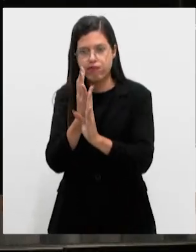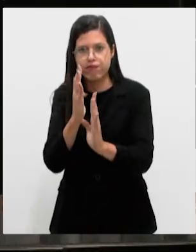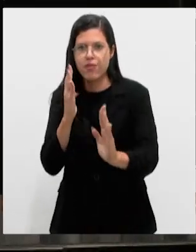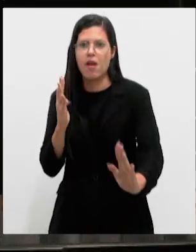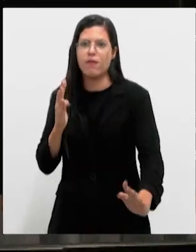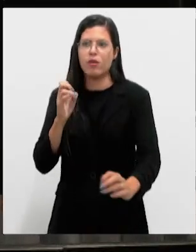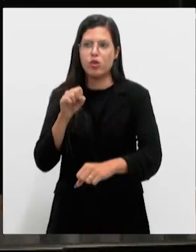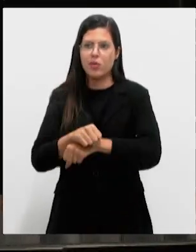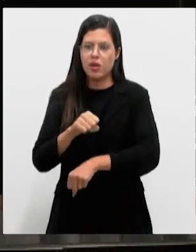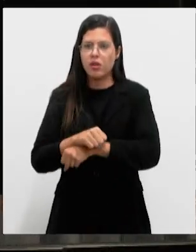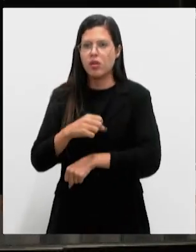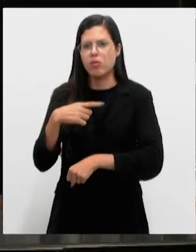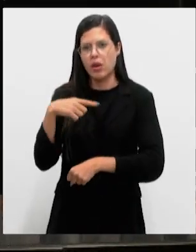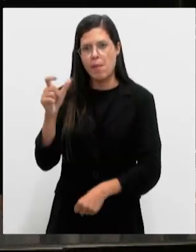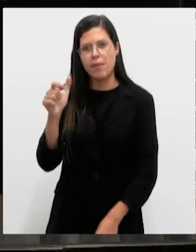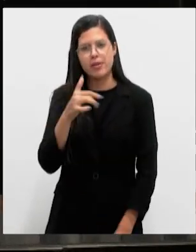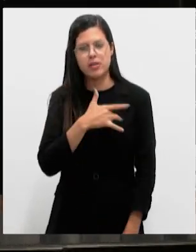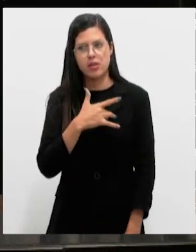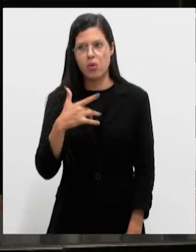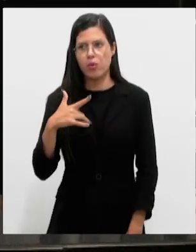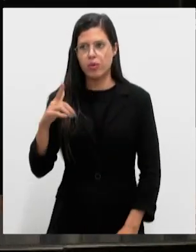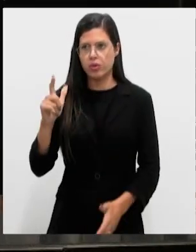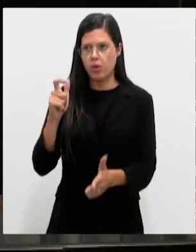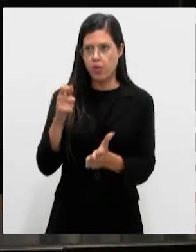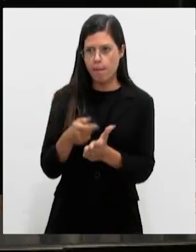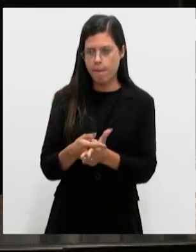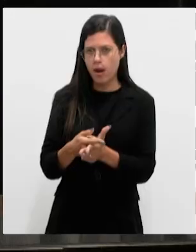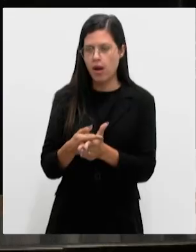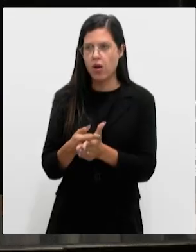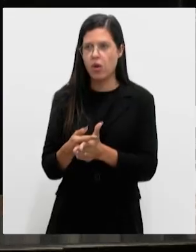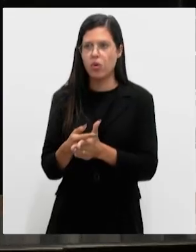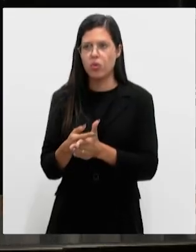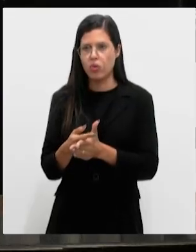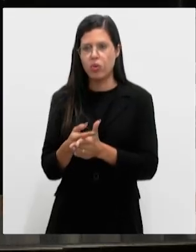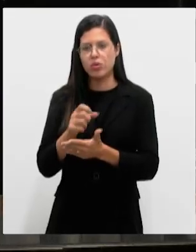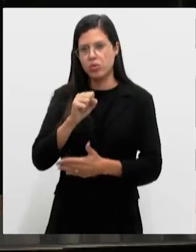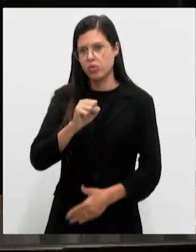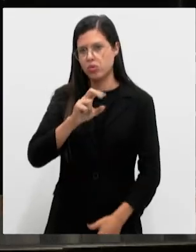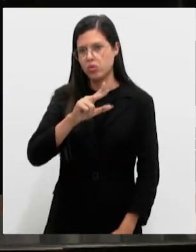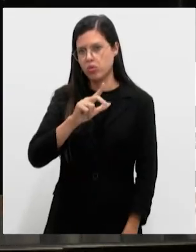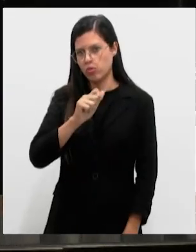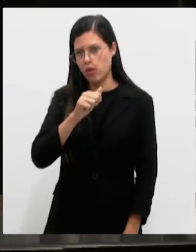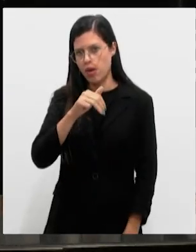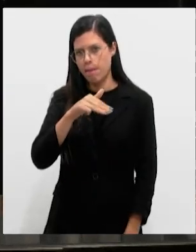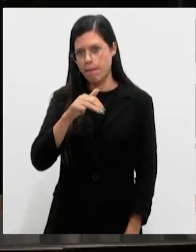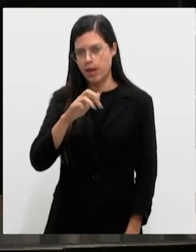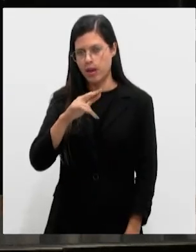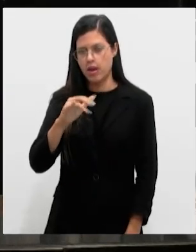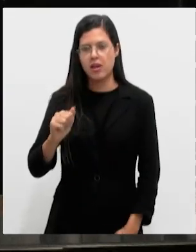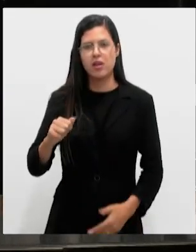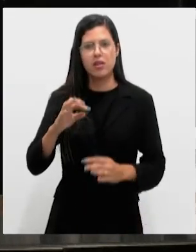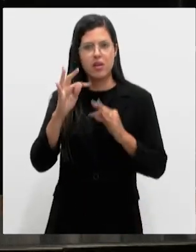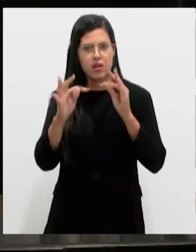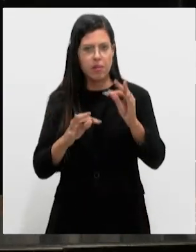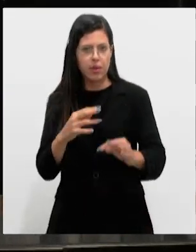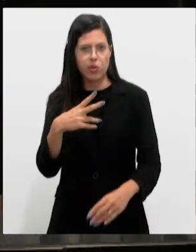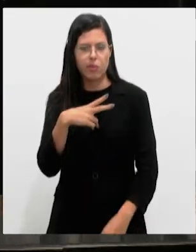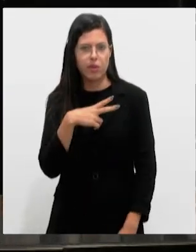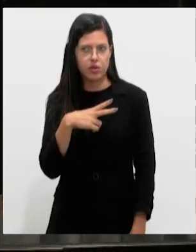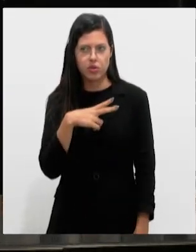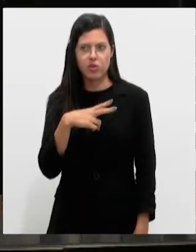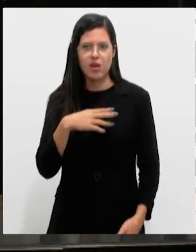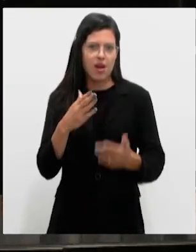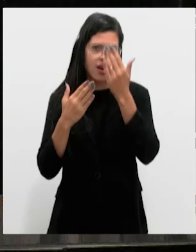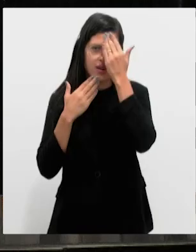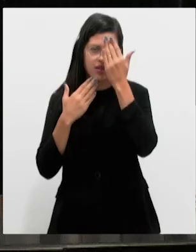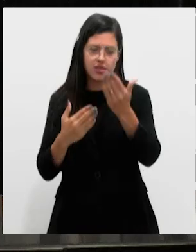tenho um plano de saúde, eu pago o plano de saúde Sul América, todo o meu tratamento foi feito particular. Então, eu queria agradecer a equipe do Dr.